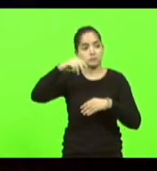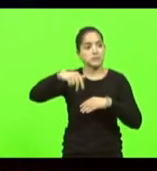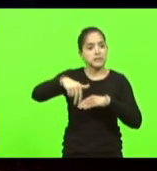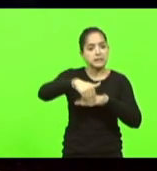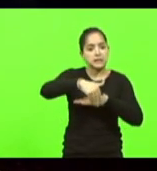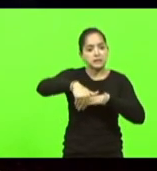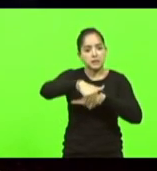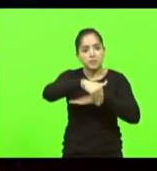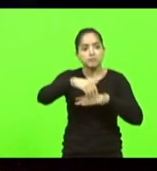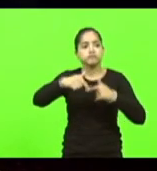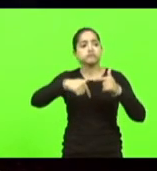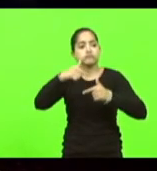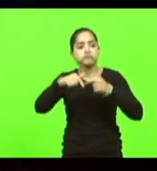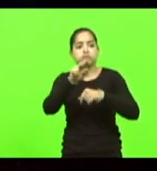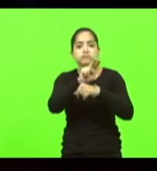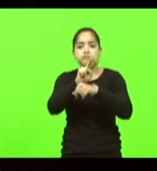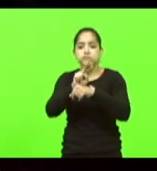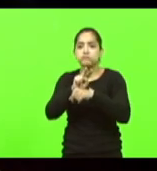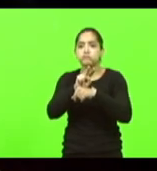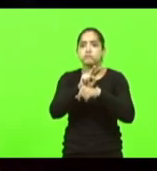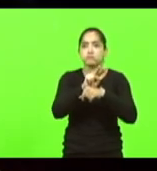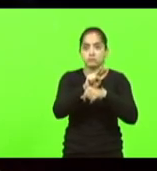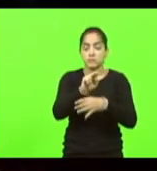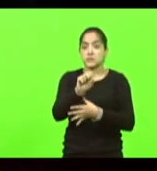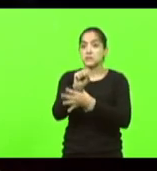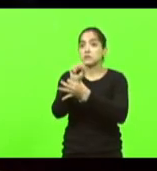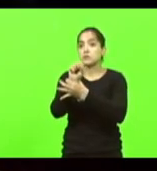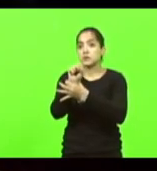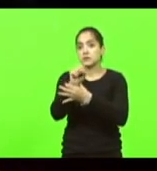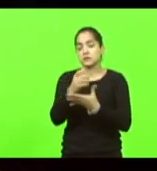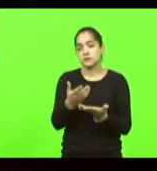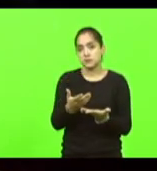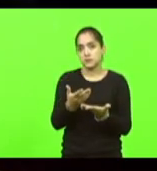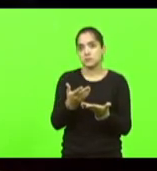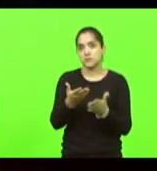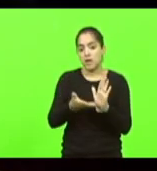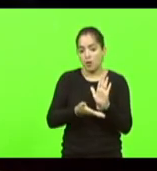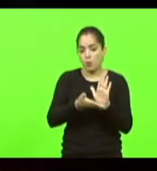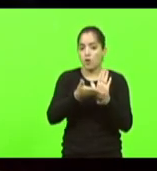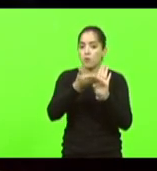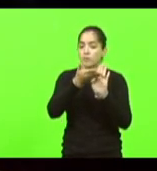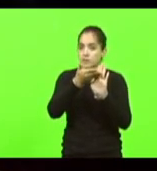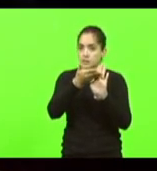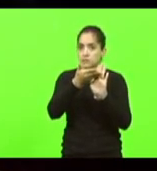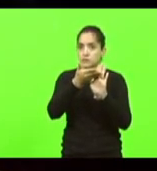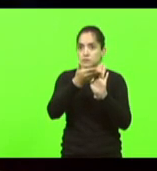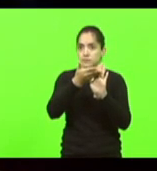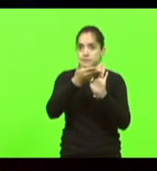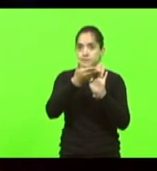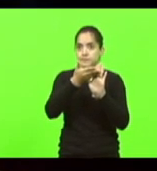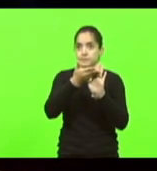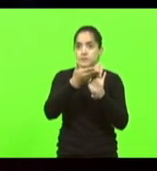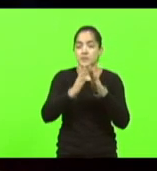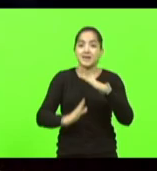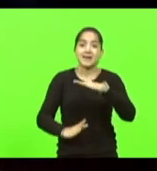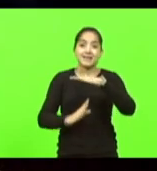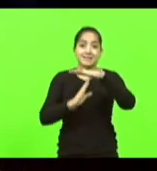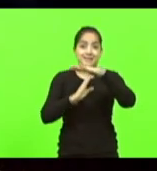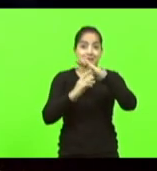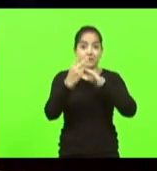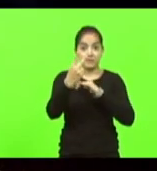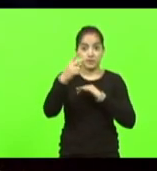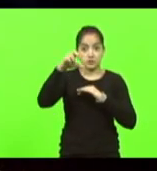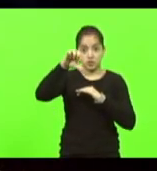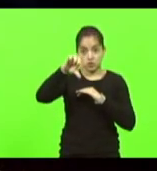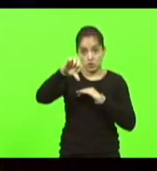nesse momento fazendo segurança da sociedade Catarinense um aumento significativo é de até vinte e nove